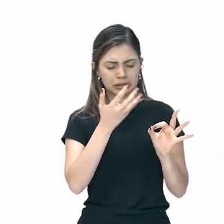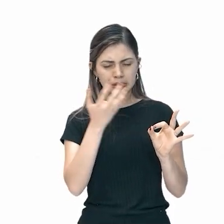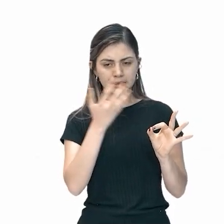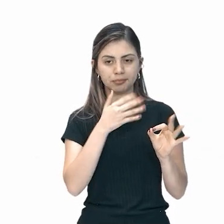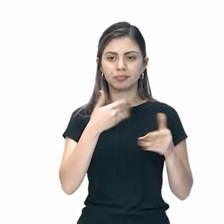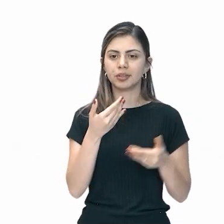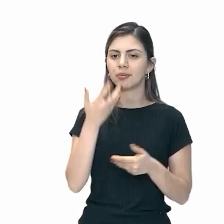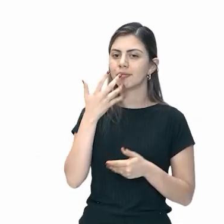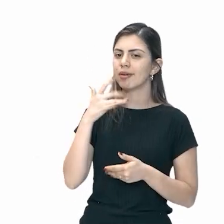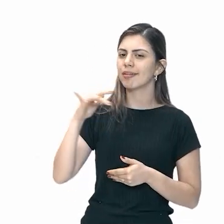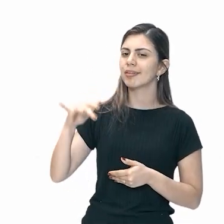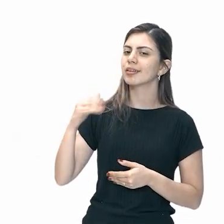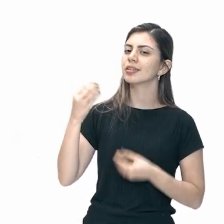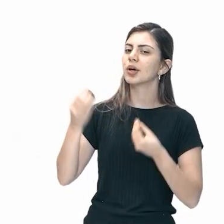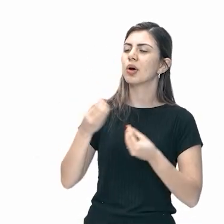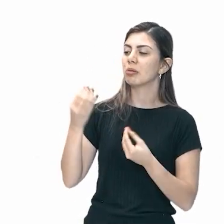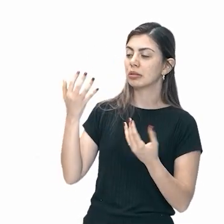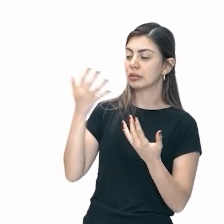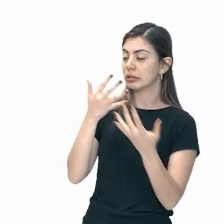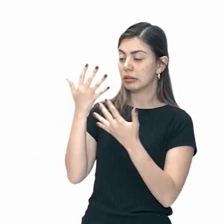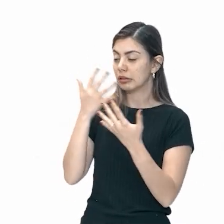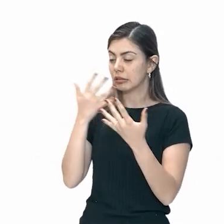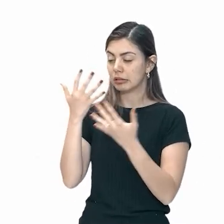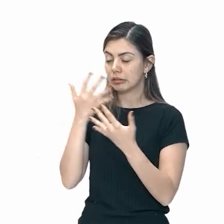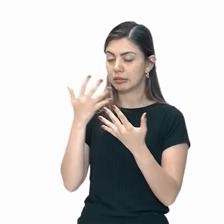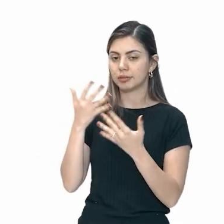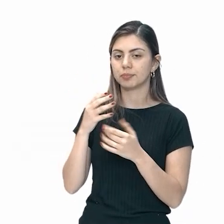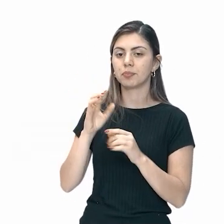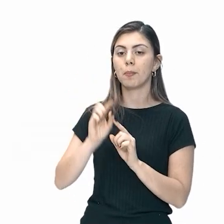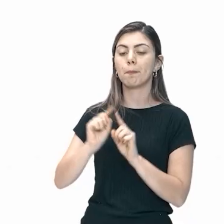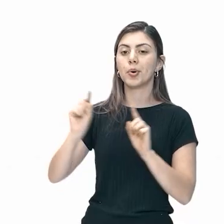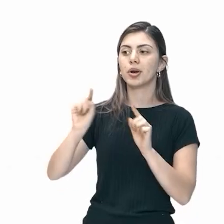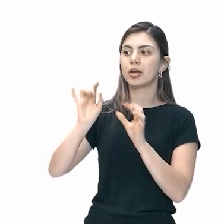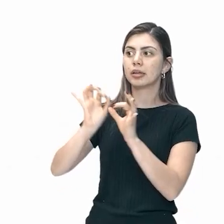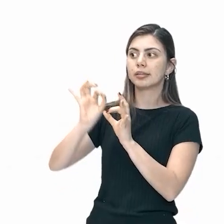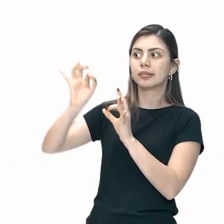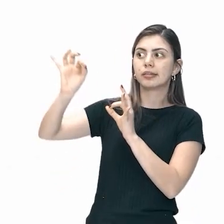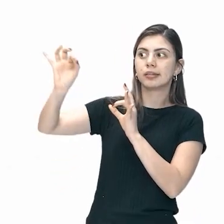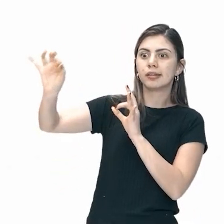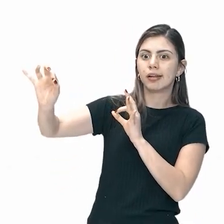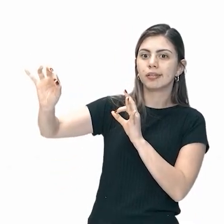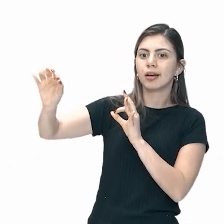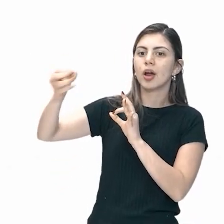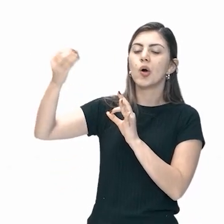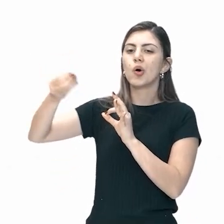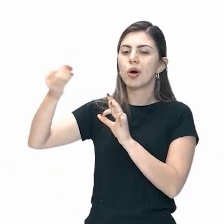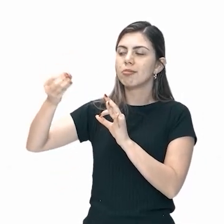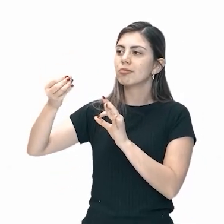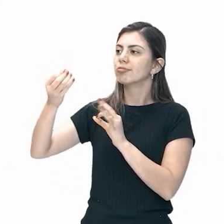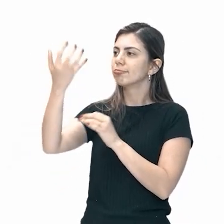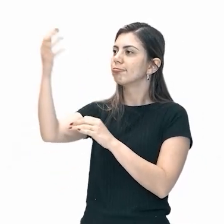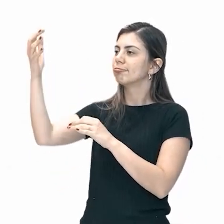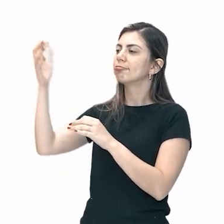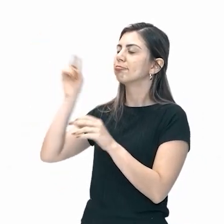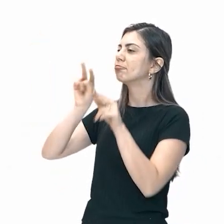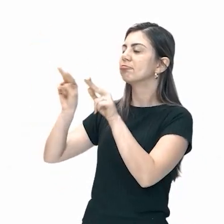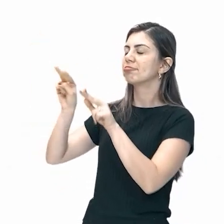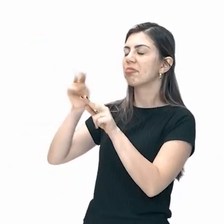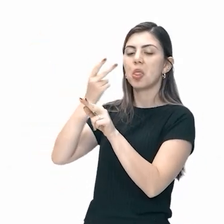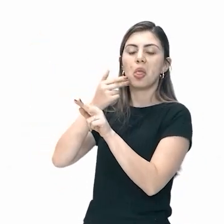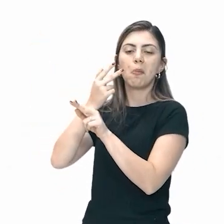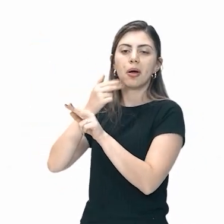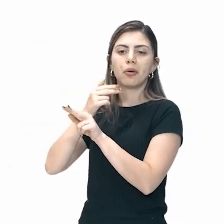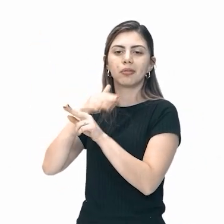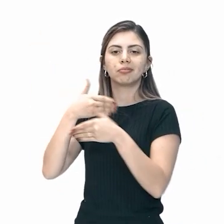está embaçada aí na tua frente. Mas, lá atrás, a árvore está nítida. É exatamente assim que é o olho